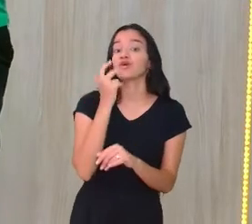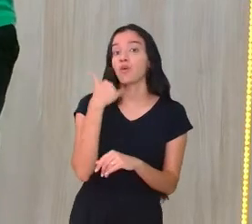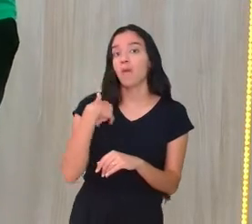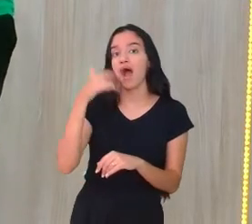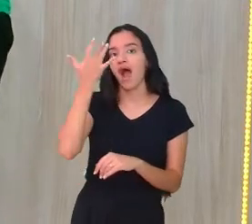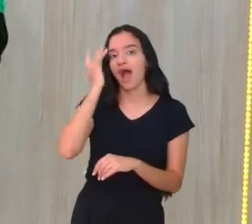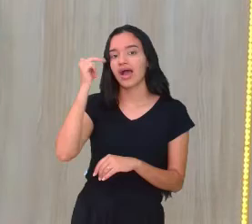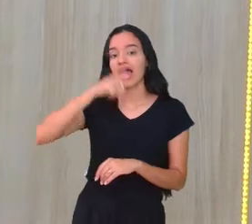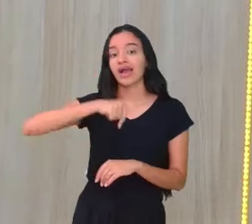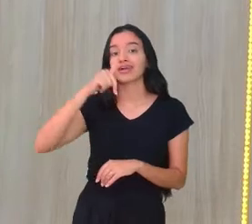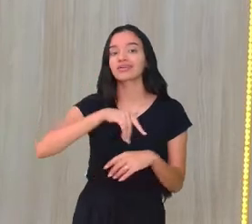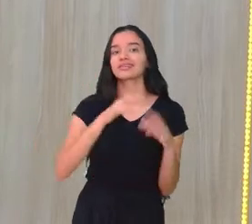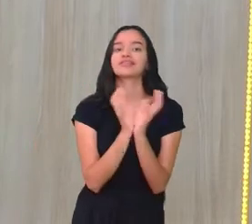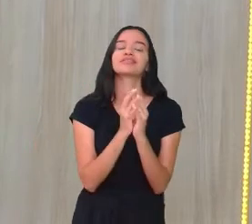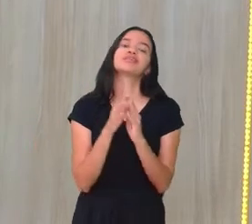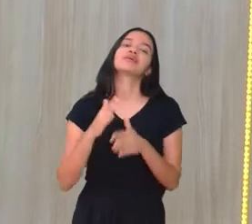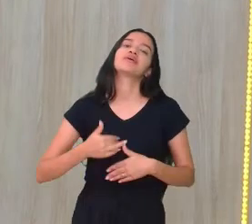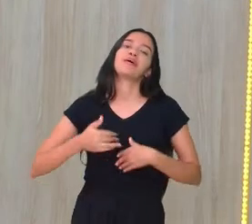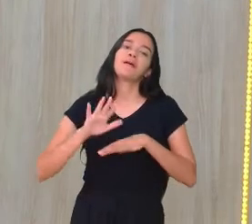Caribe.